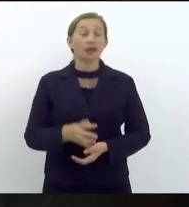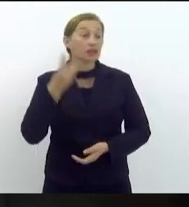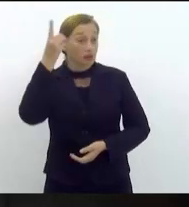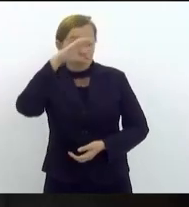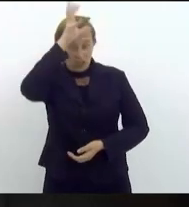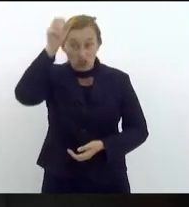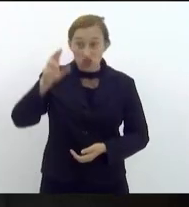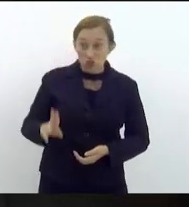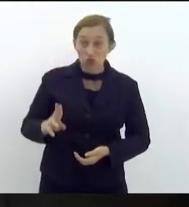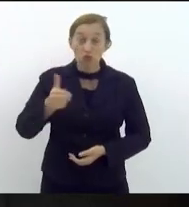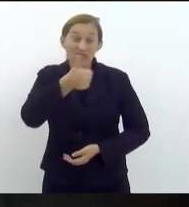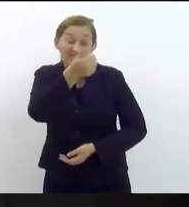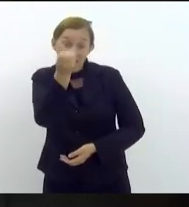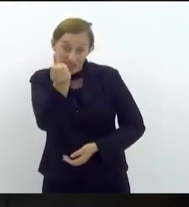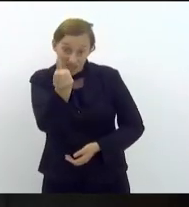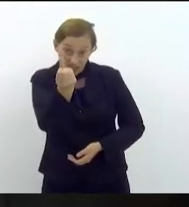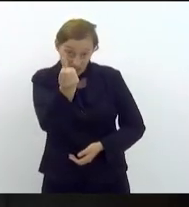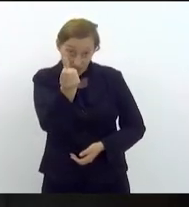16